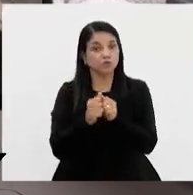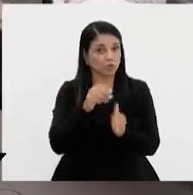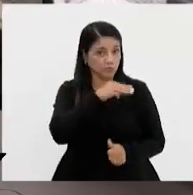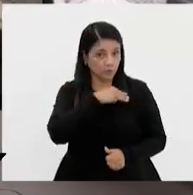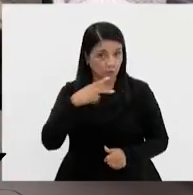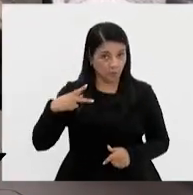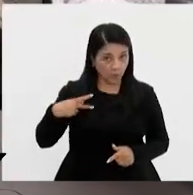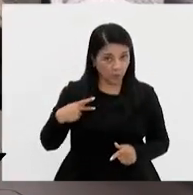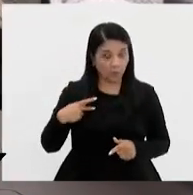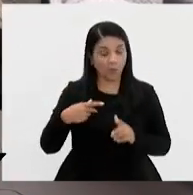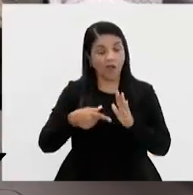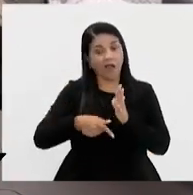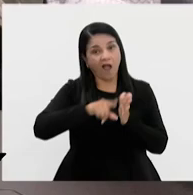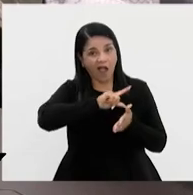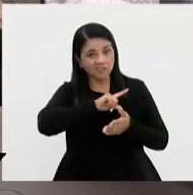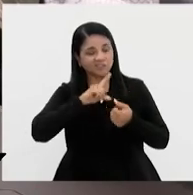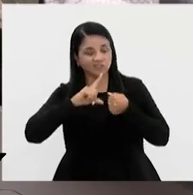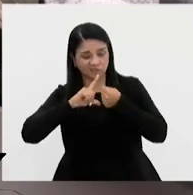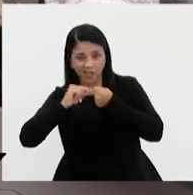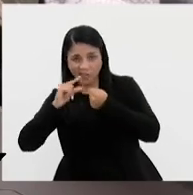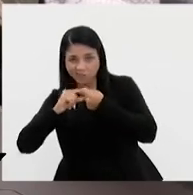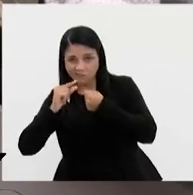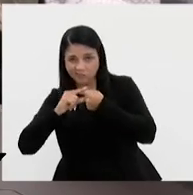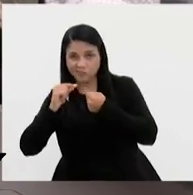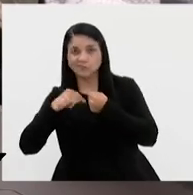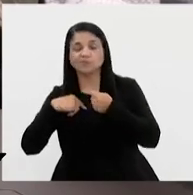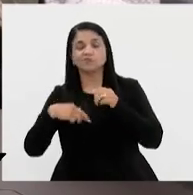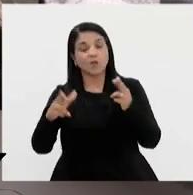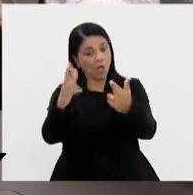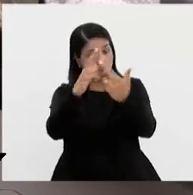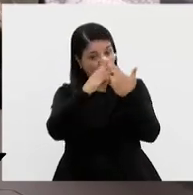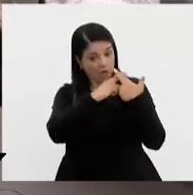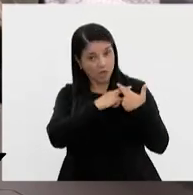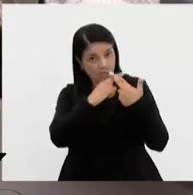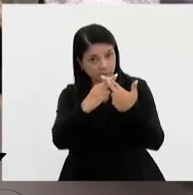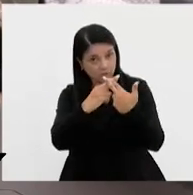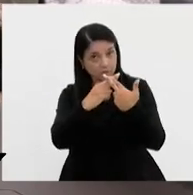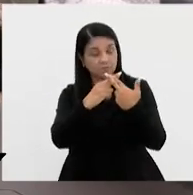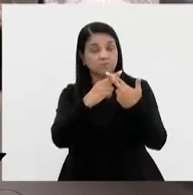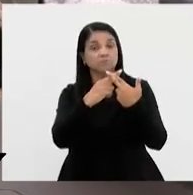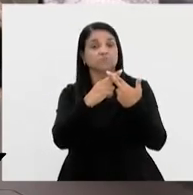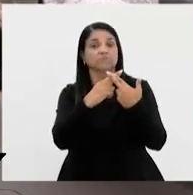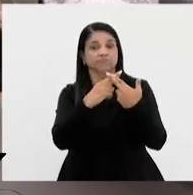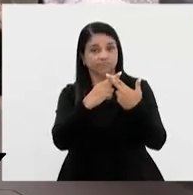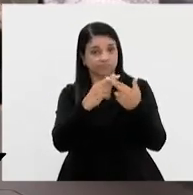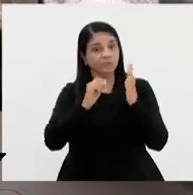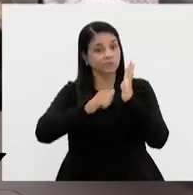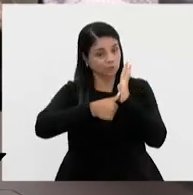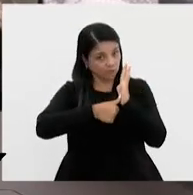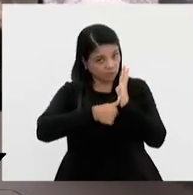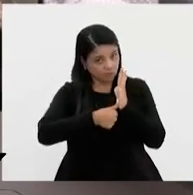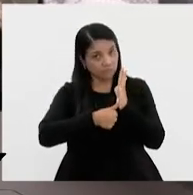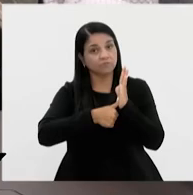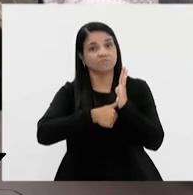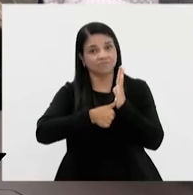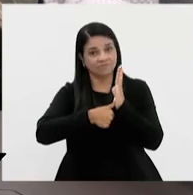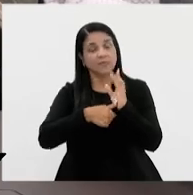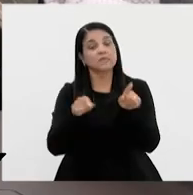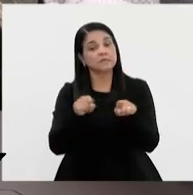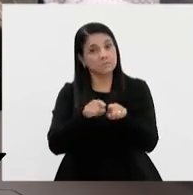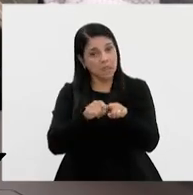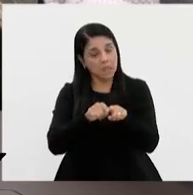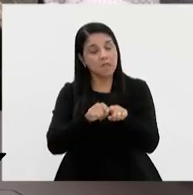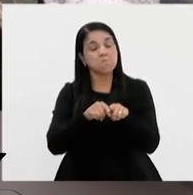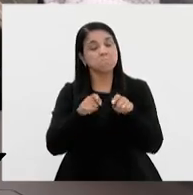vários artigos anteriores que responsabilizam os clubes, que dizem que os clubes também são responsáveis, e eles devem promover